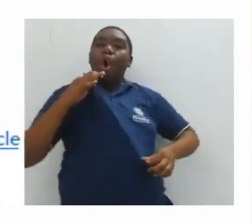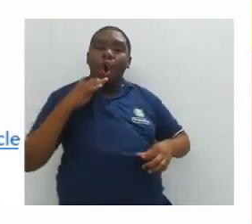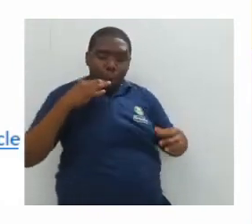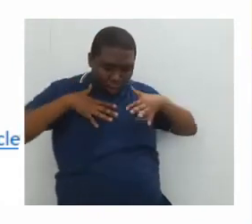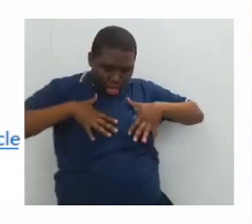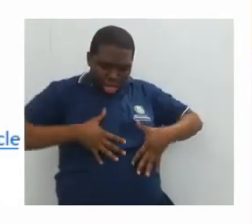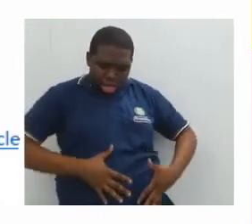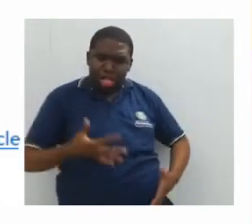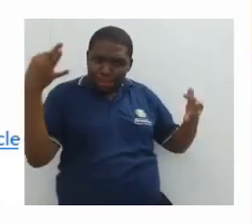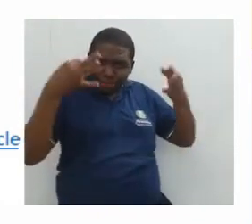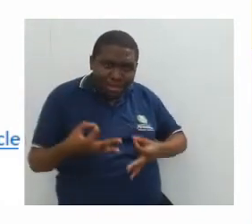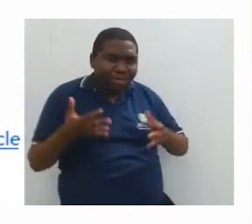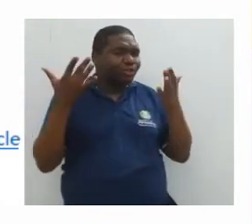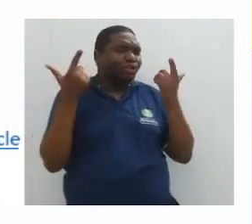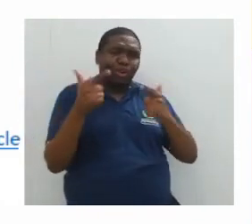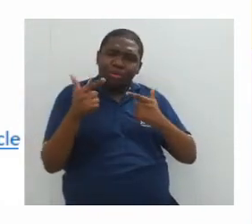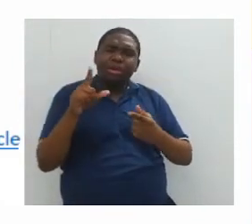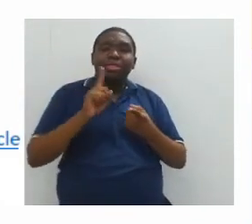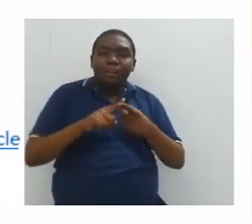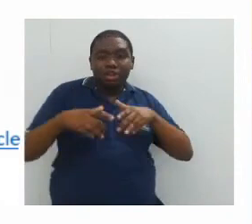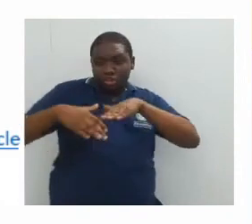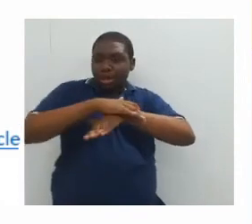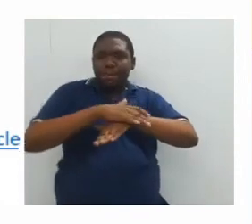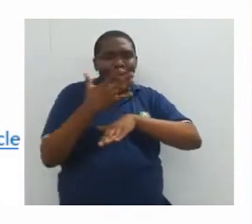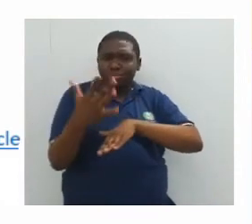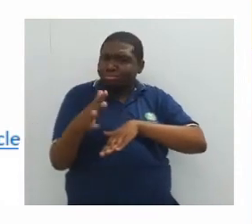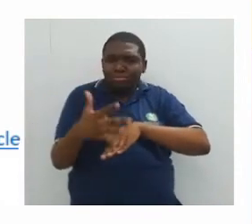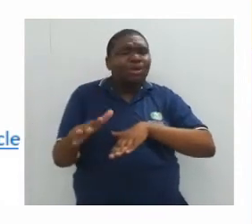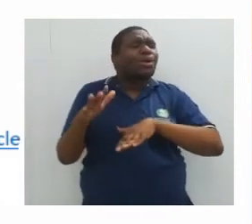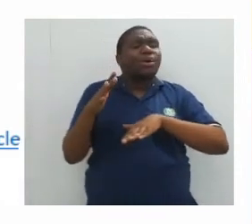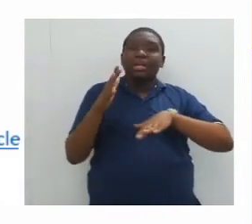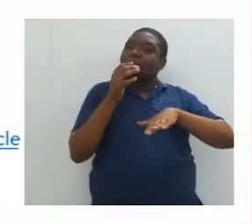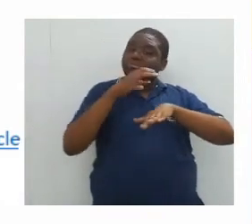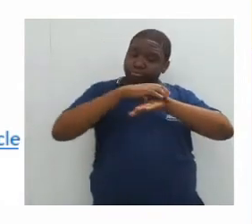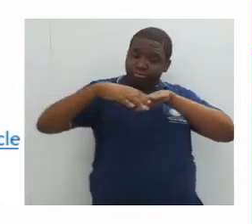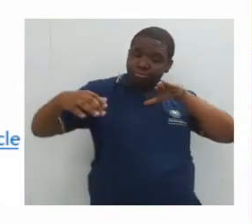do vestimento, nem também do calçado. Você pode dançar